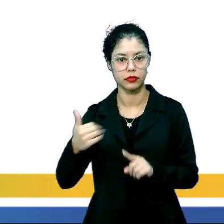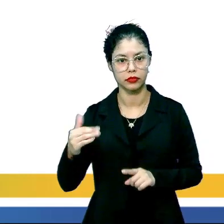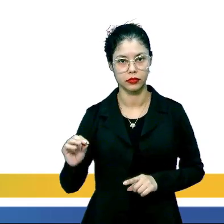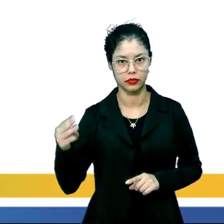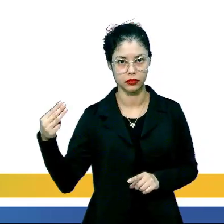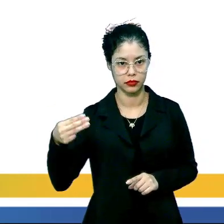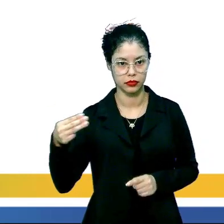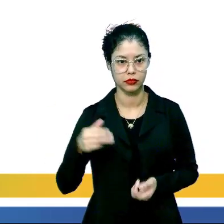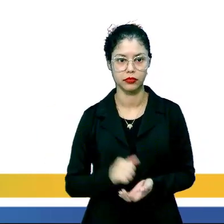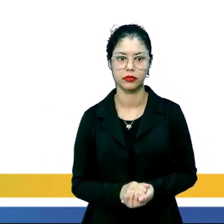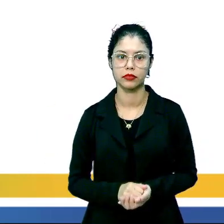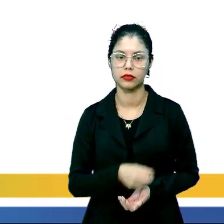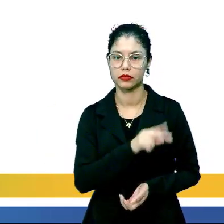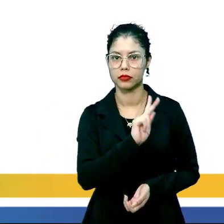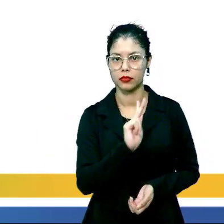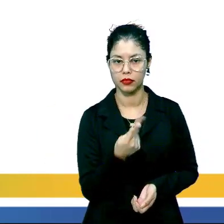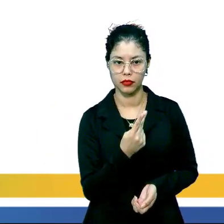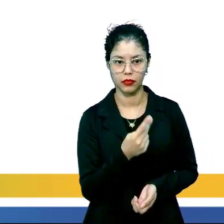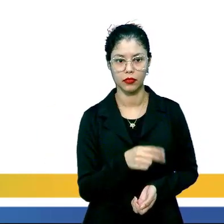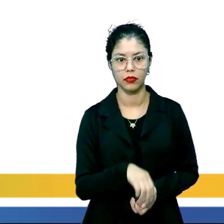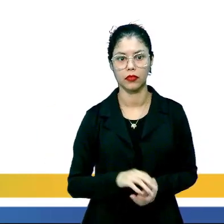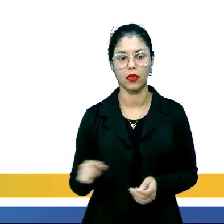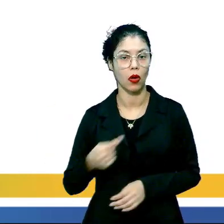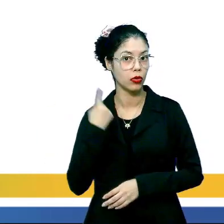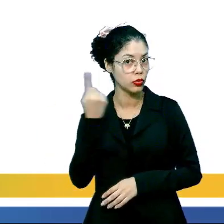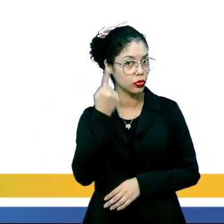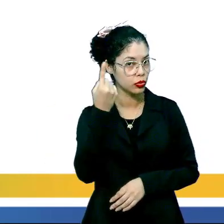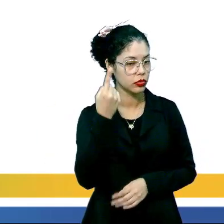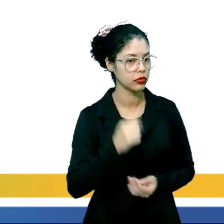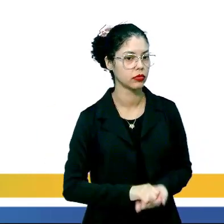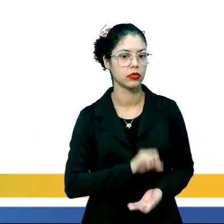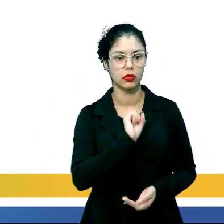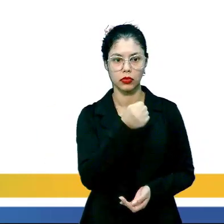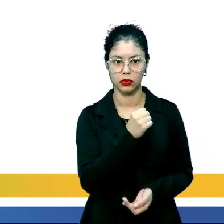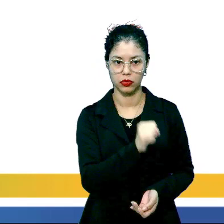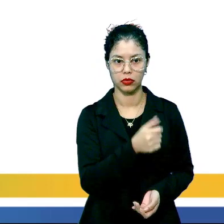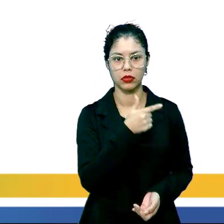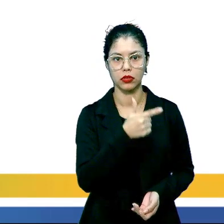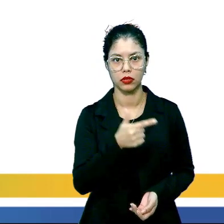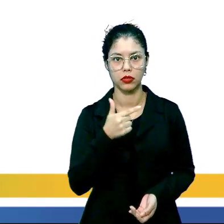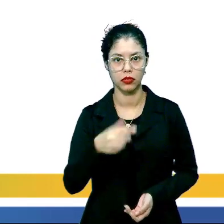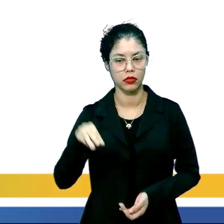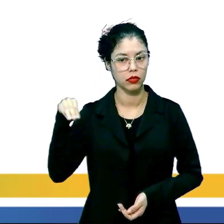0,822 vezes 10 à terceira, olha a altura que nós chegamos,